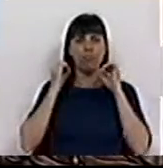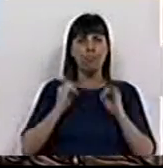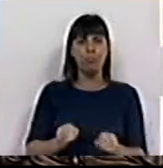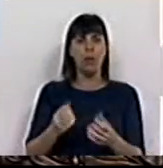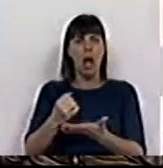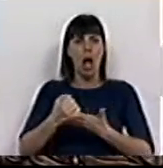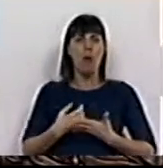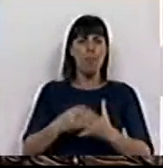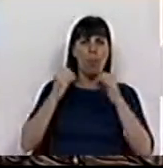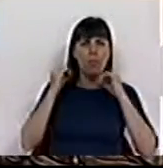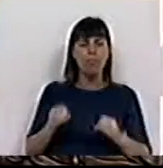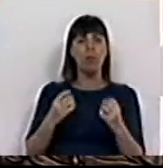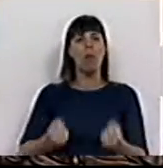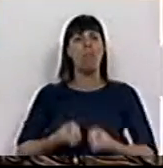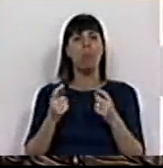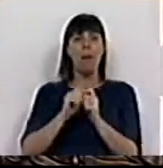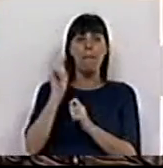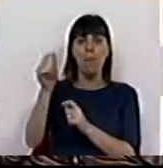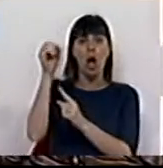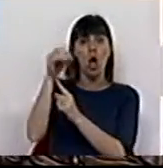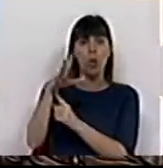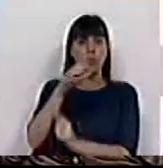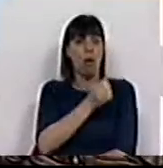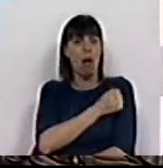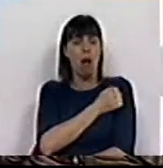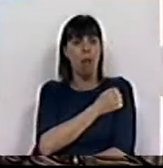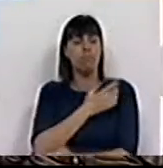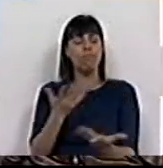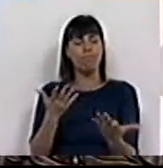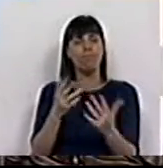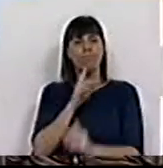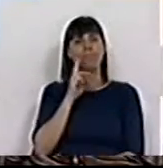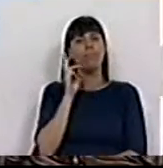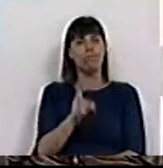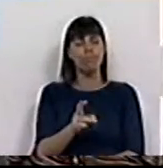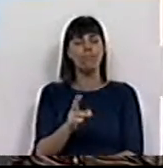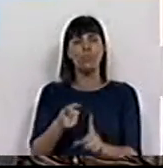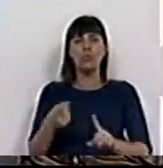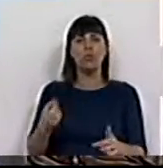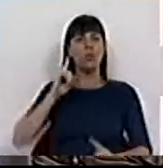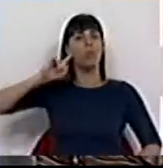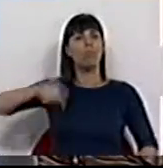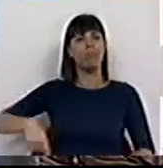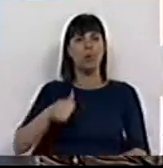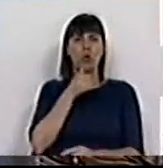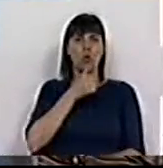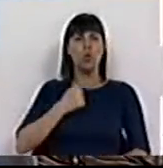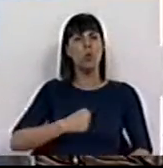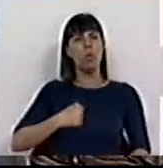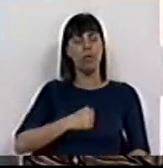sem apoio, de quem não consegue pagar a luz e a casa. Responder e não ignorar o